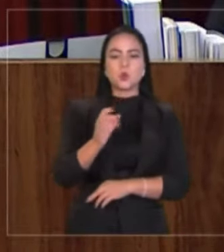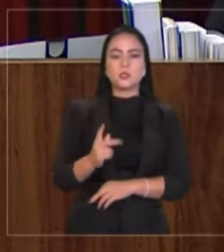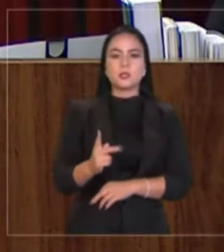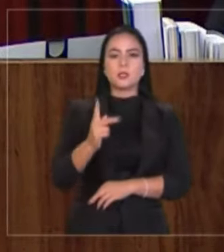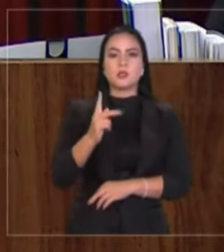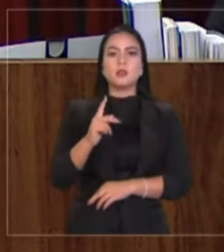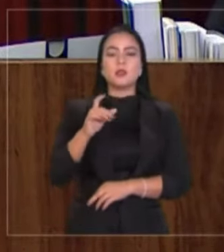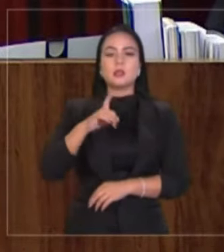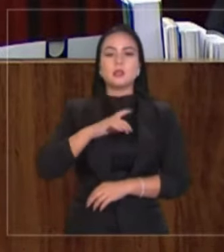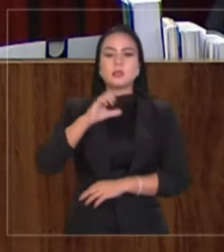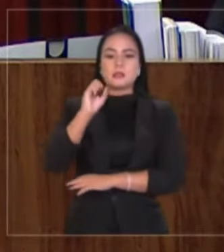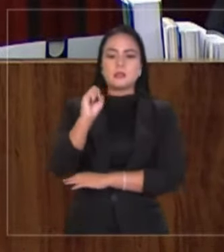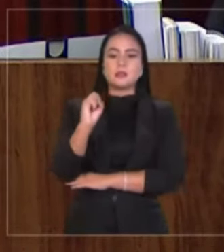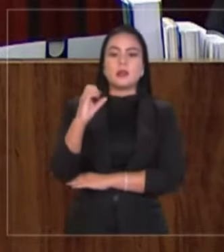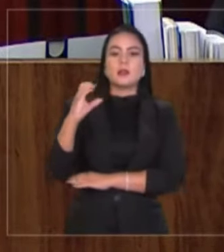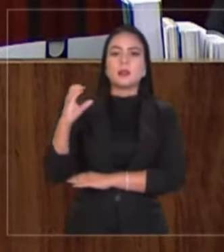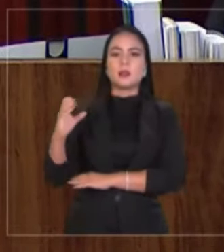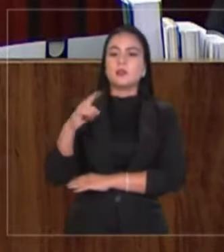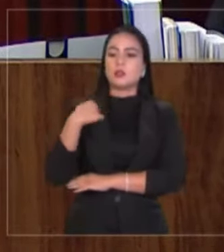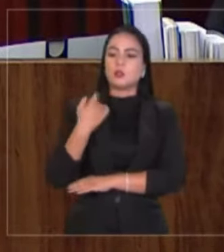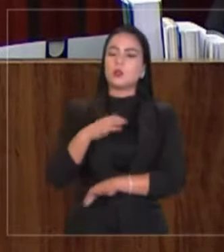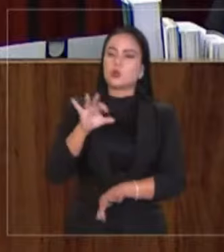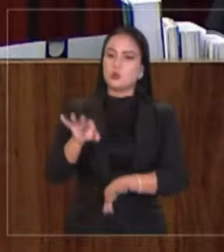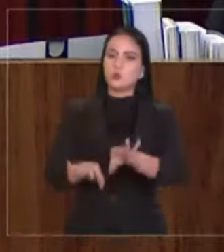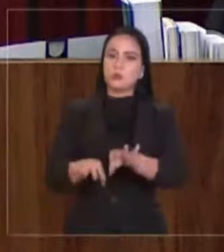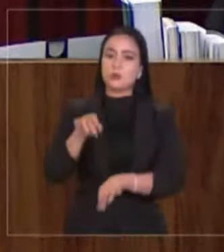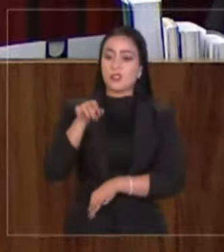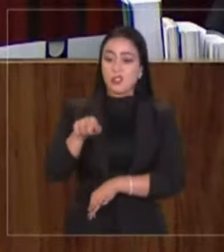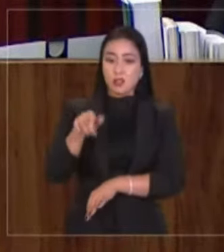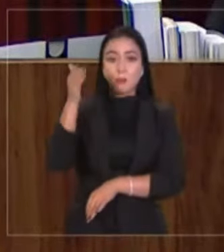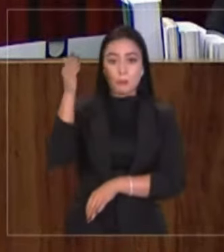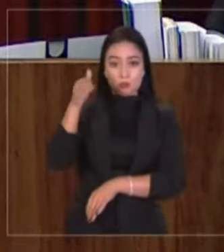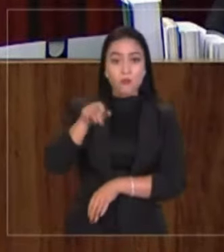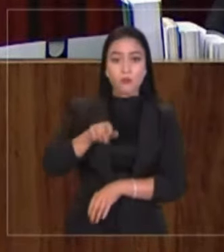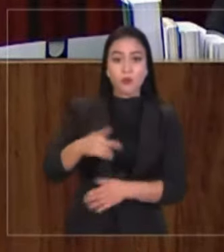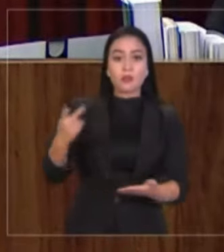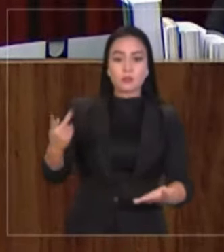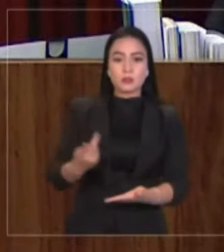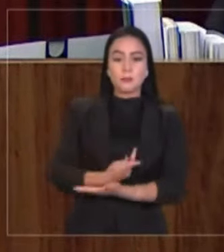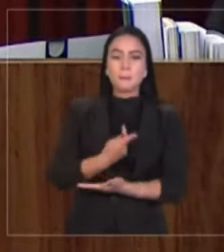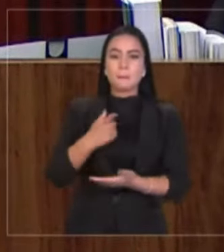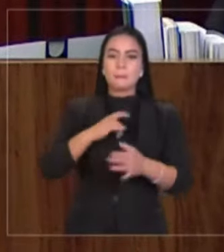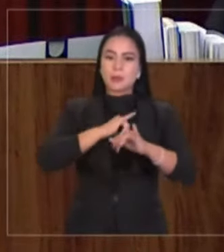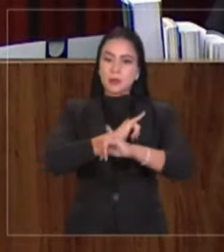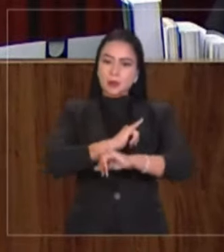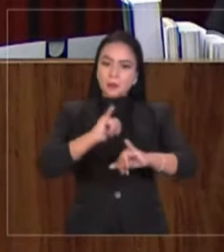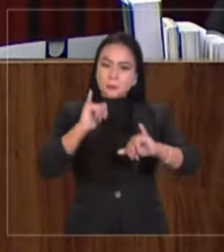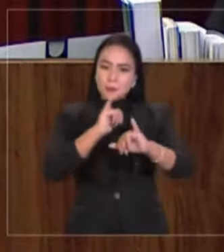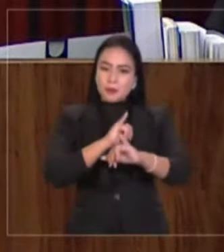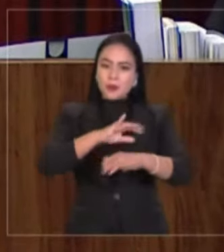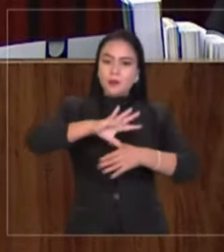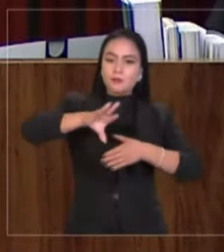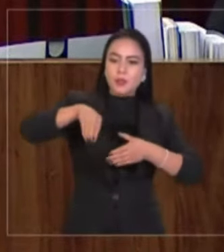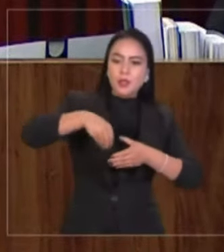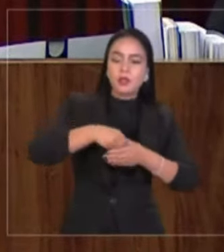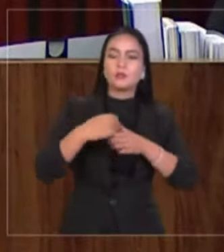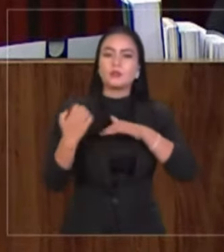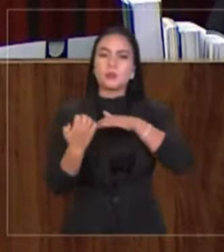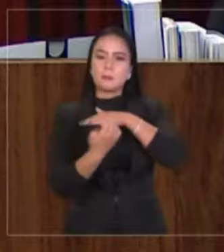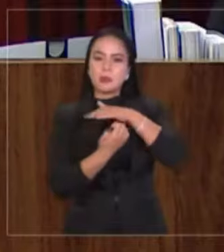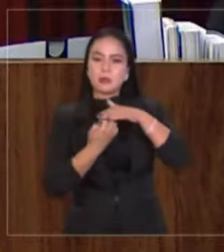Catarina que nós julgamos lá ficou comprovada a realização de atos de campanha dentro de empresa